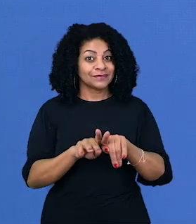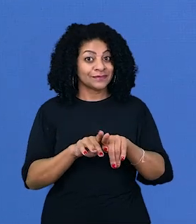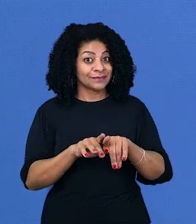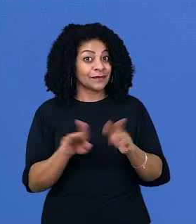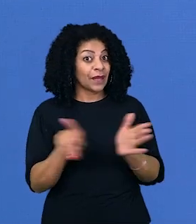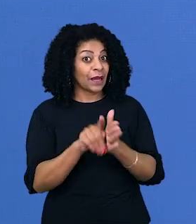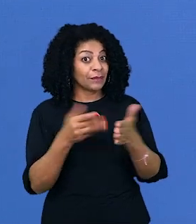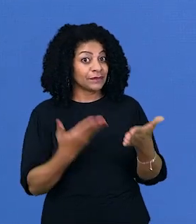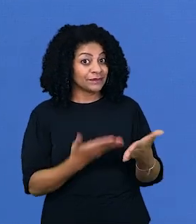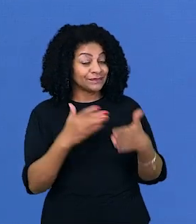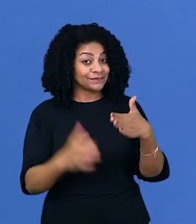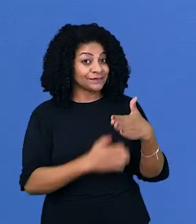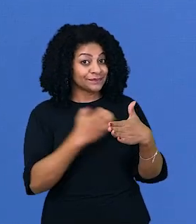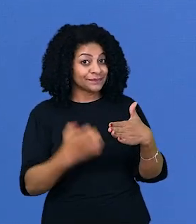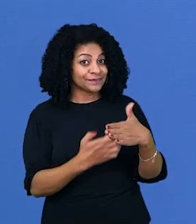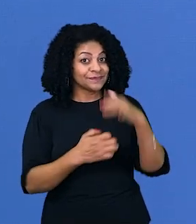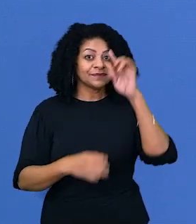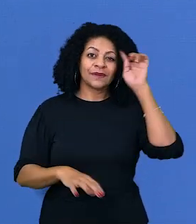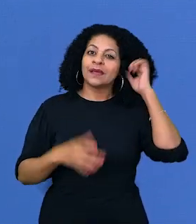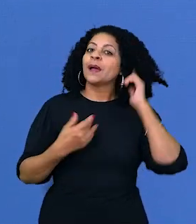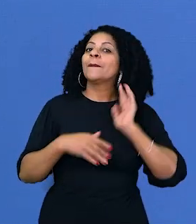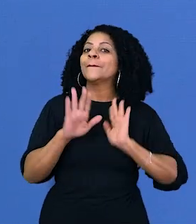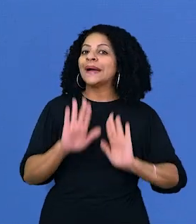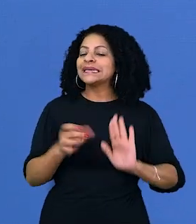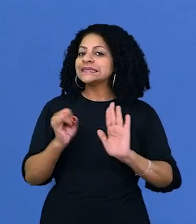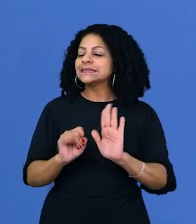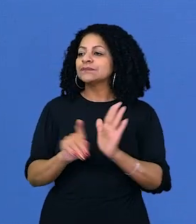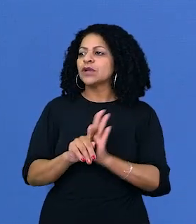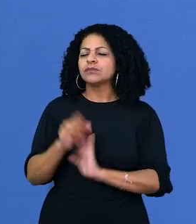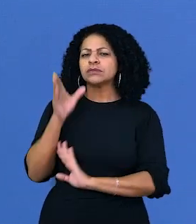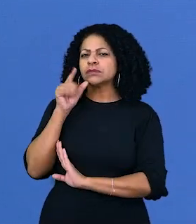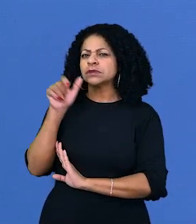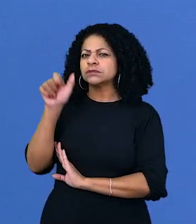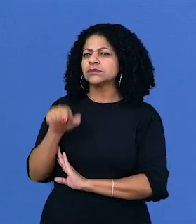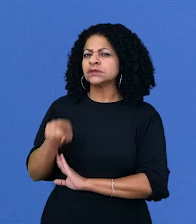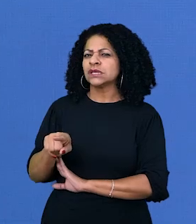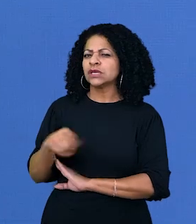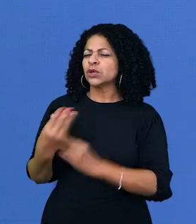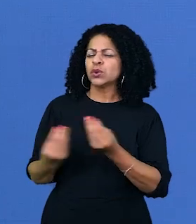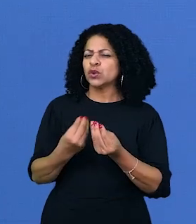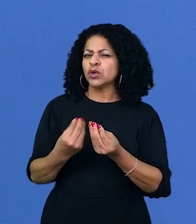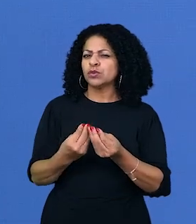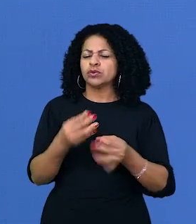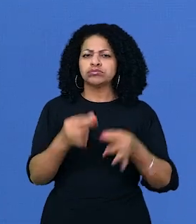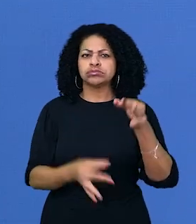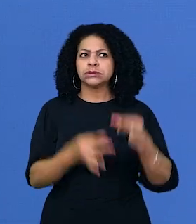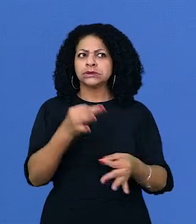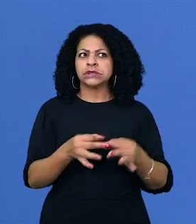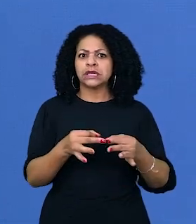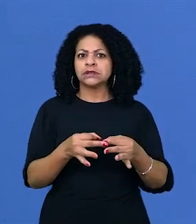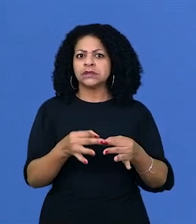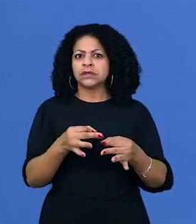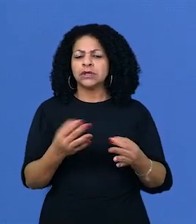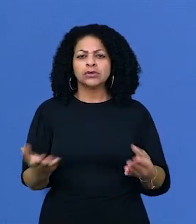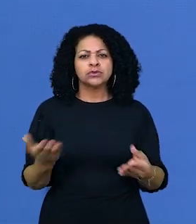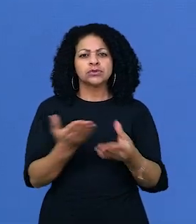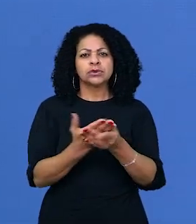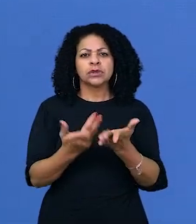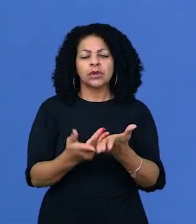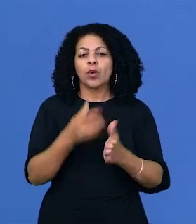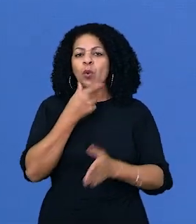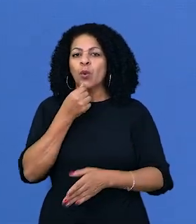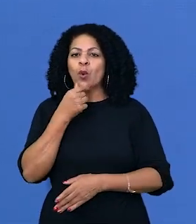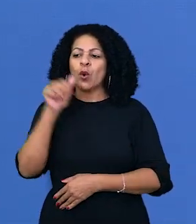para a empresa. Mas e quando a violação é cometida pelo empregado? Em um processo julgado pela primeira turma, a viúva de um operador